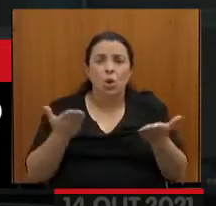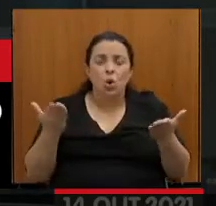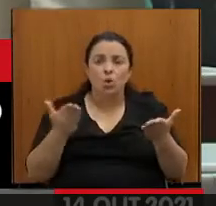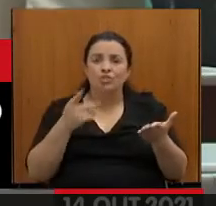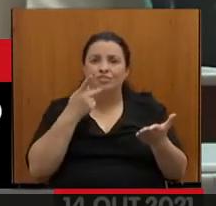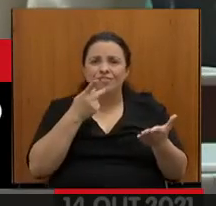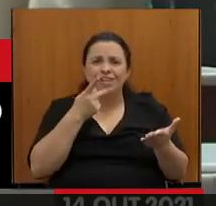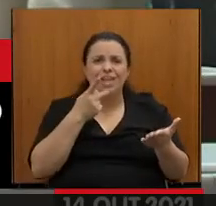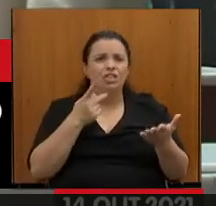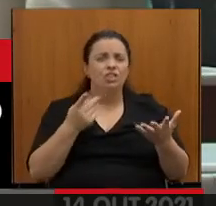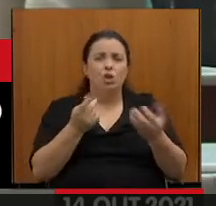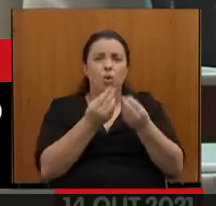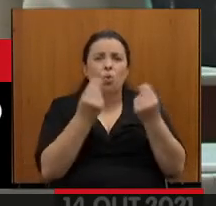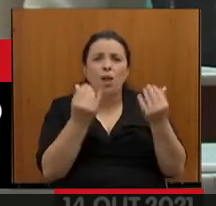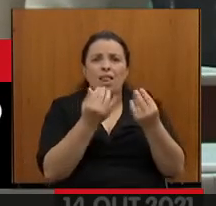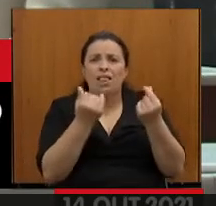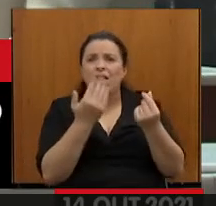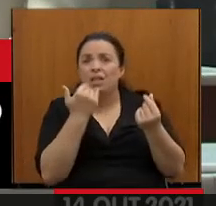isso.